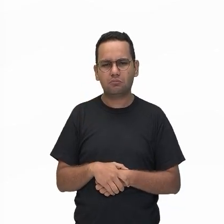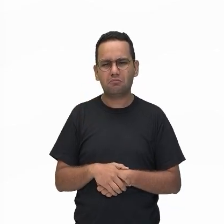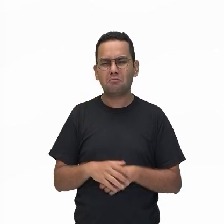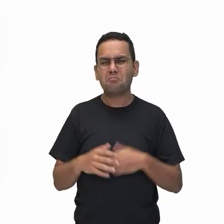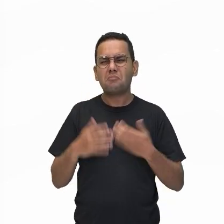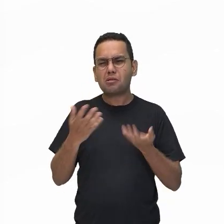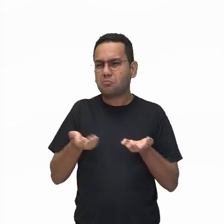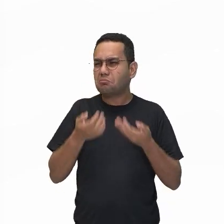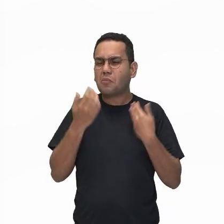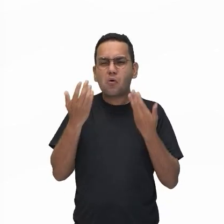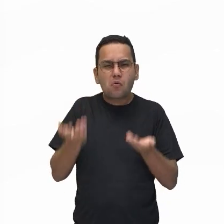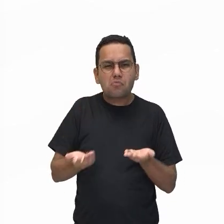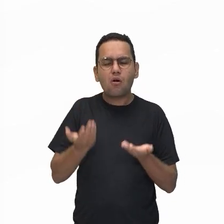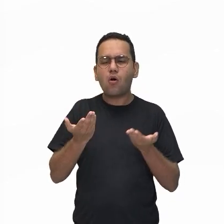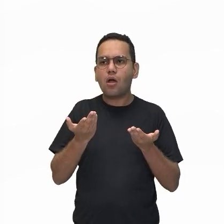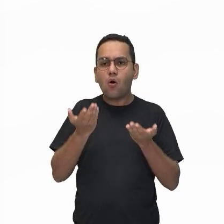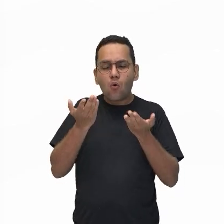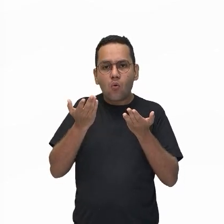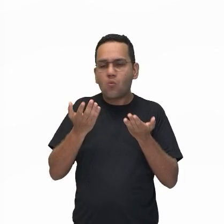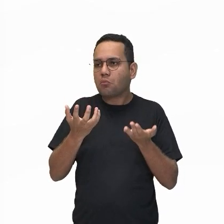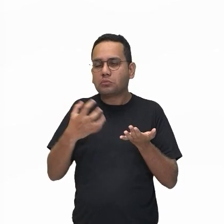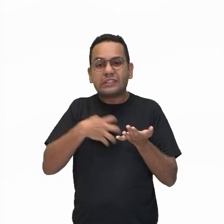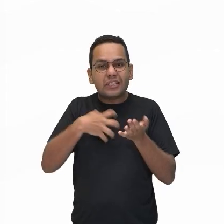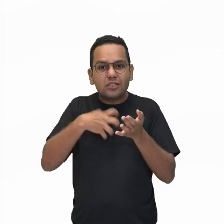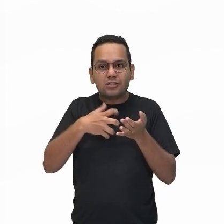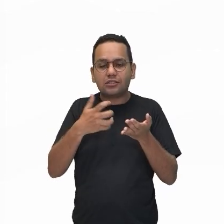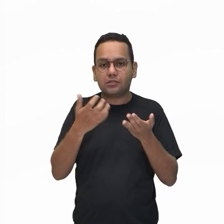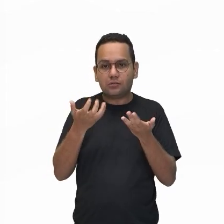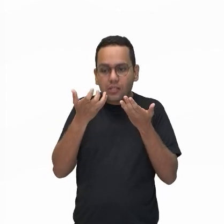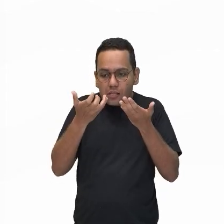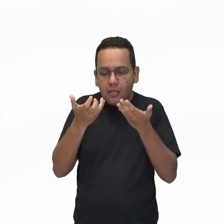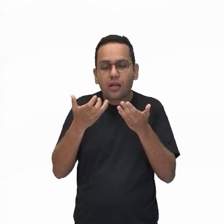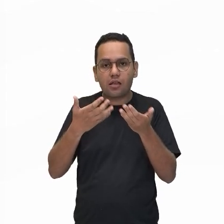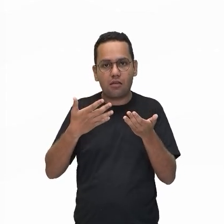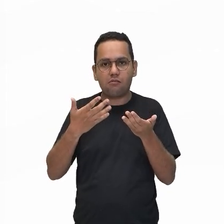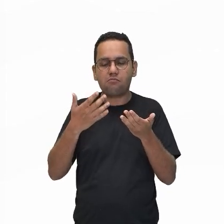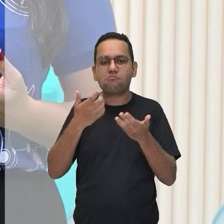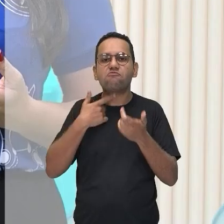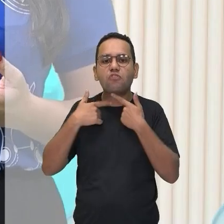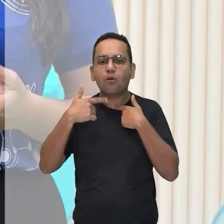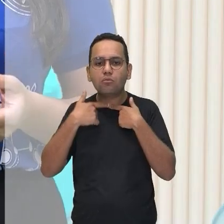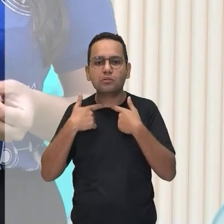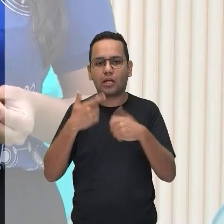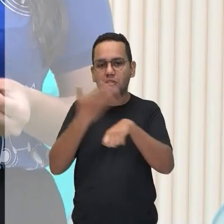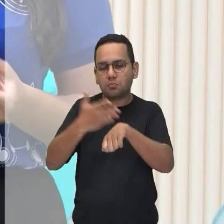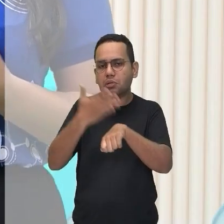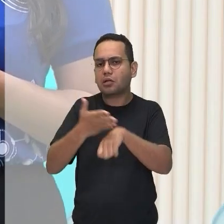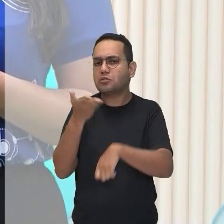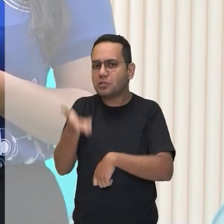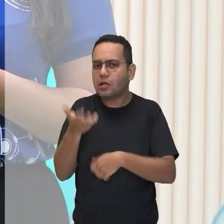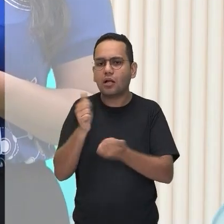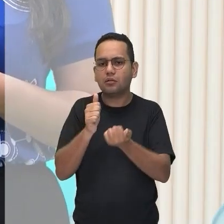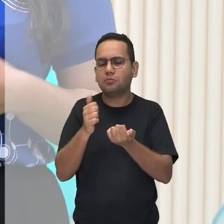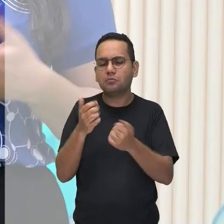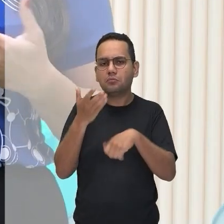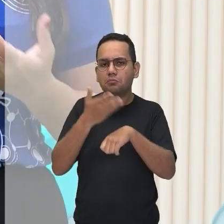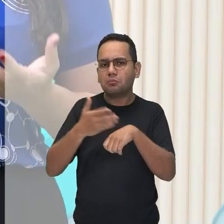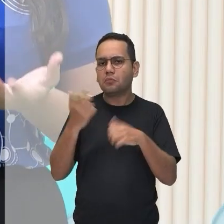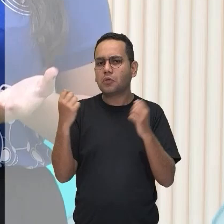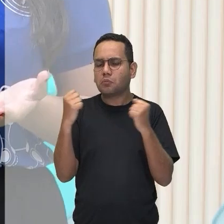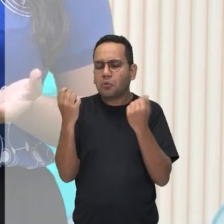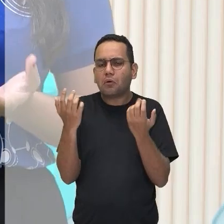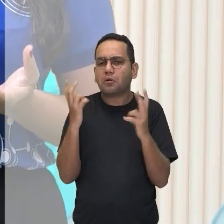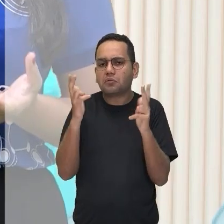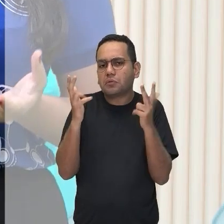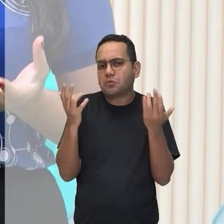que está por trás dessa motivação? Por que será que as pessoas procuram executar essas práticas? Vamos ver. Bom, para responder